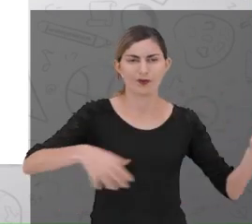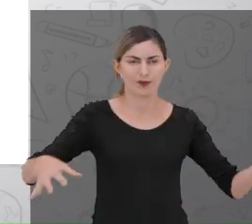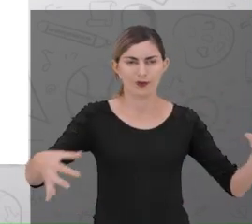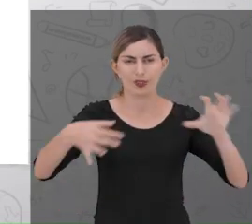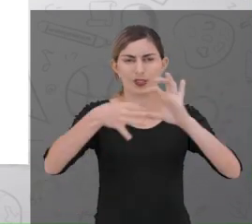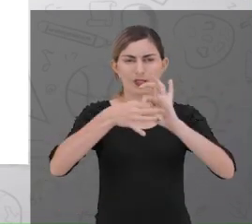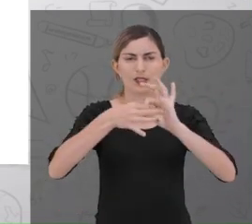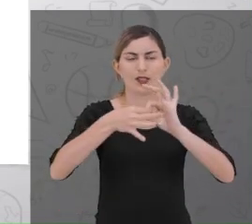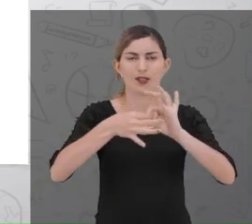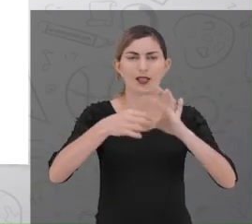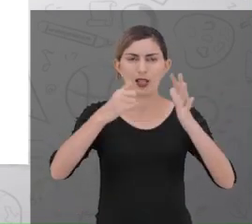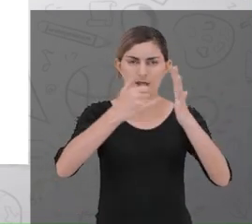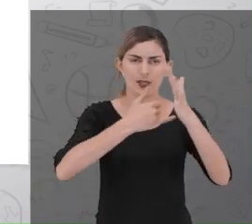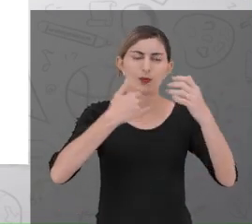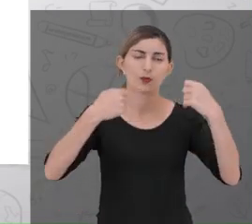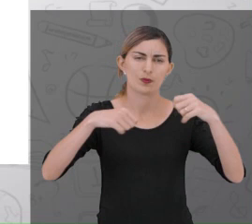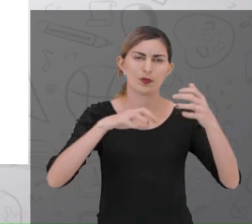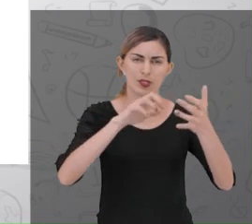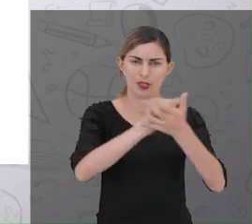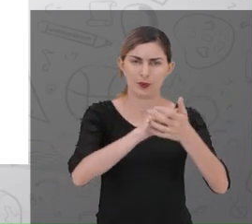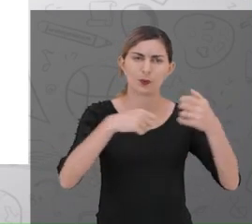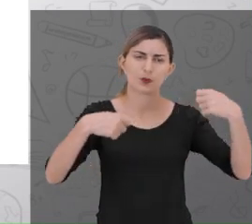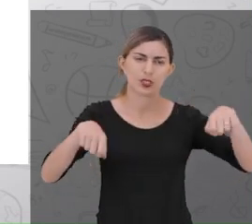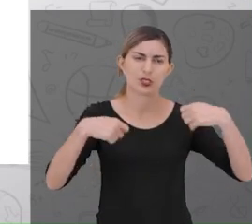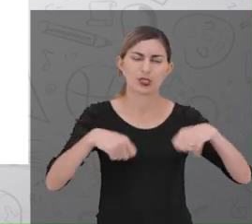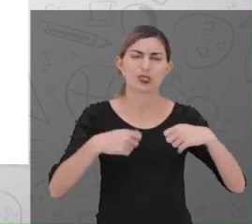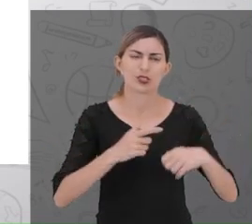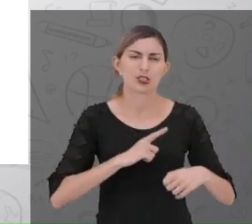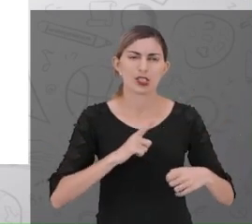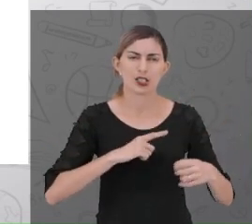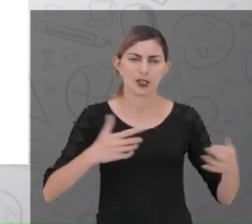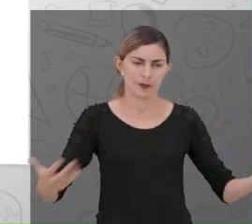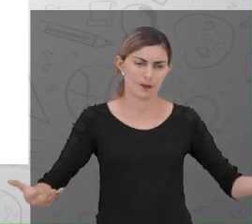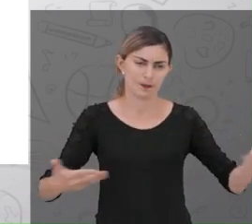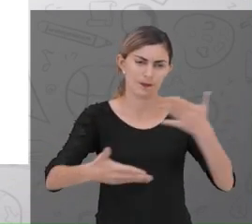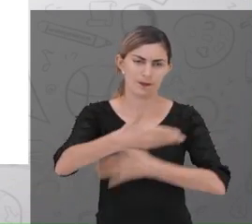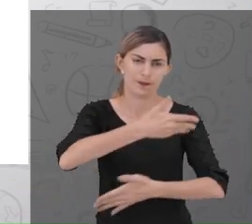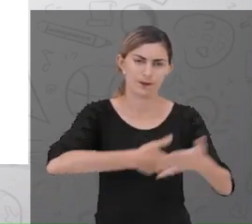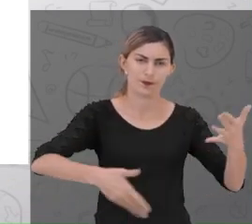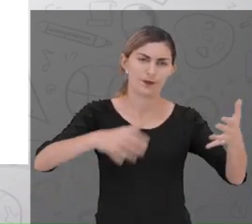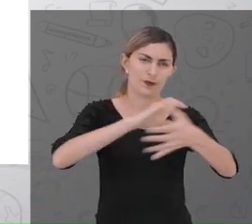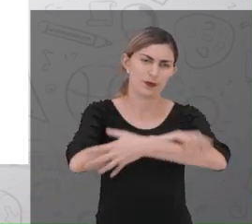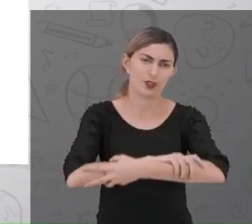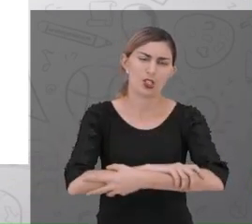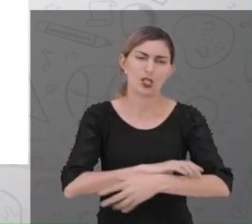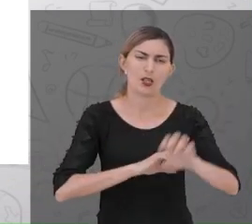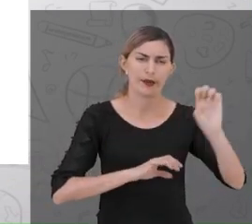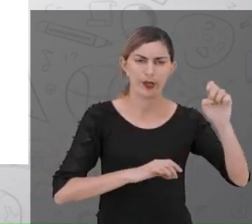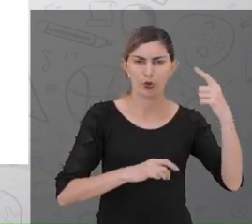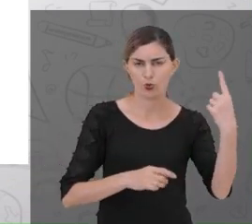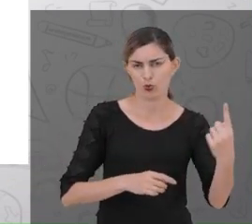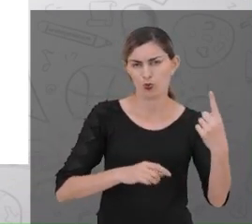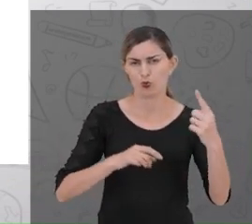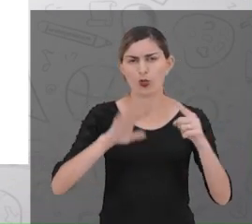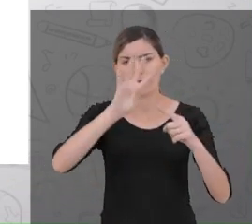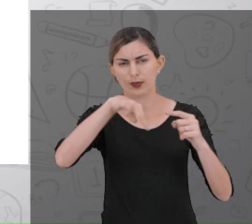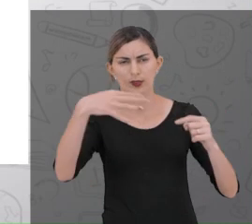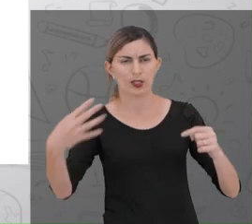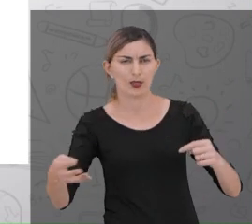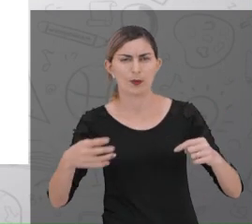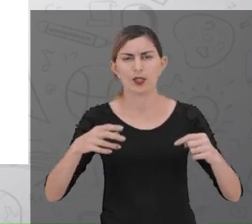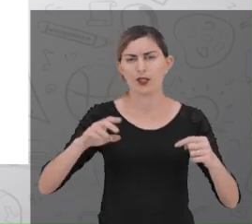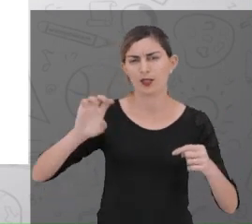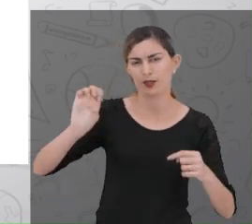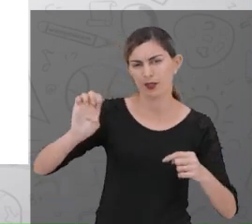relacionamento. Para ela ser cadastrada, deve efetivamente ter uma relação com a entidade 1 em